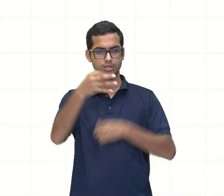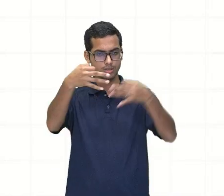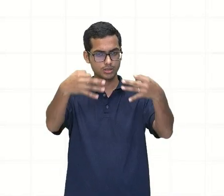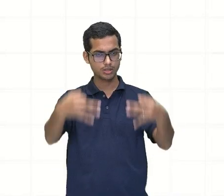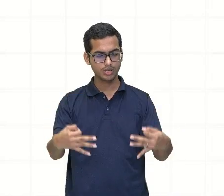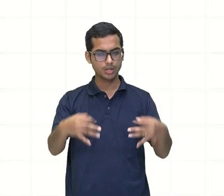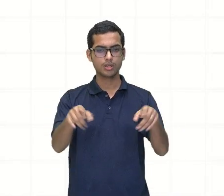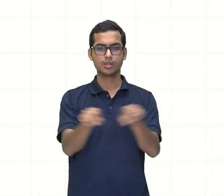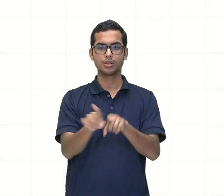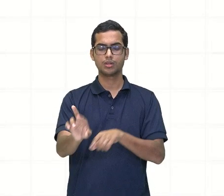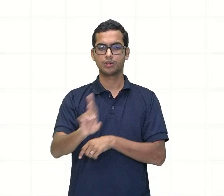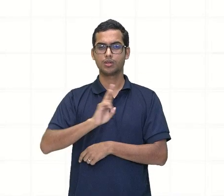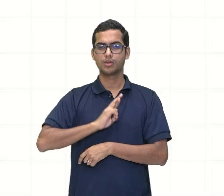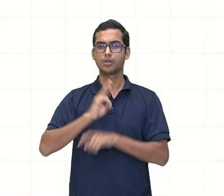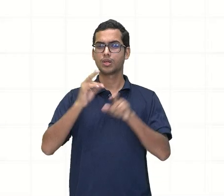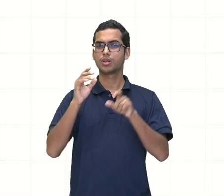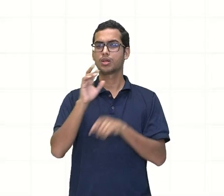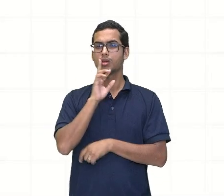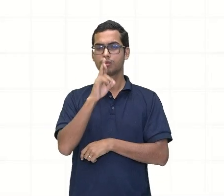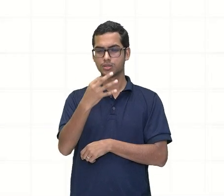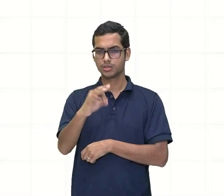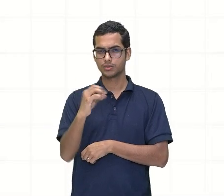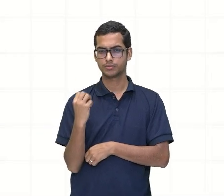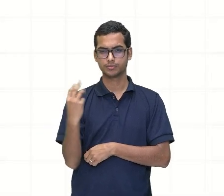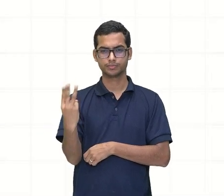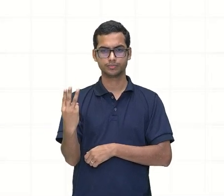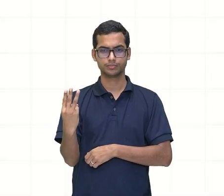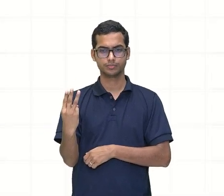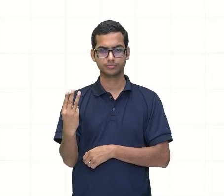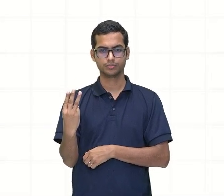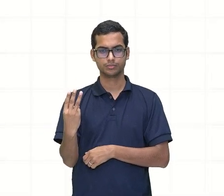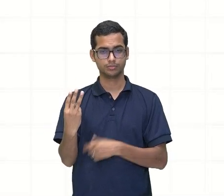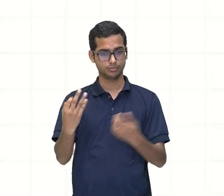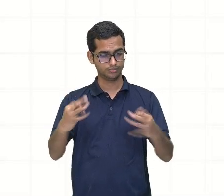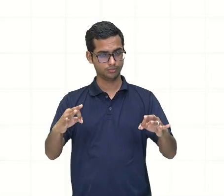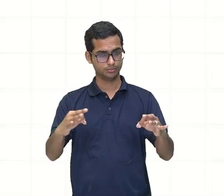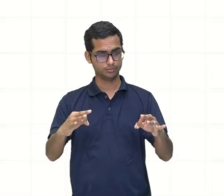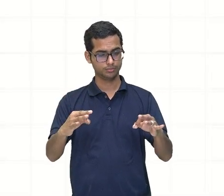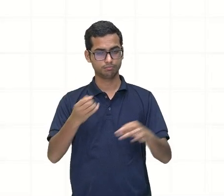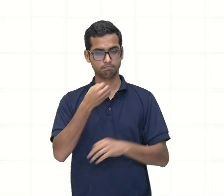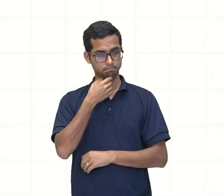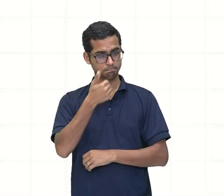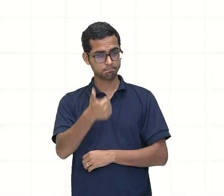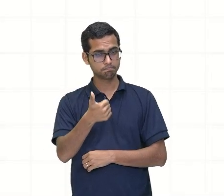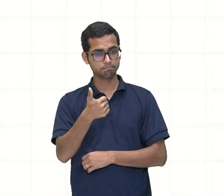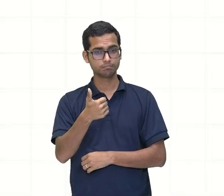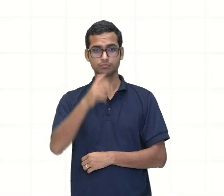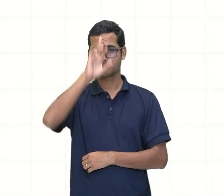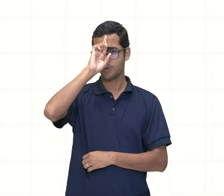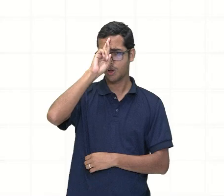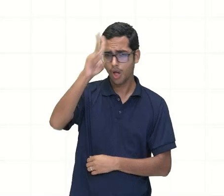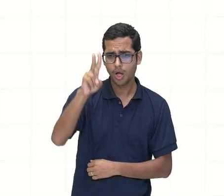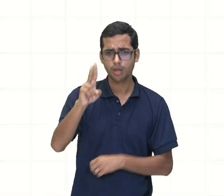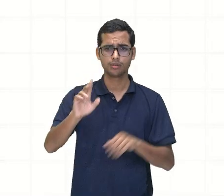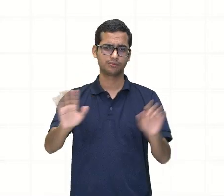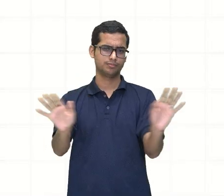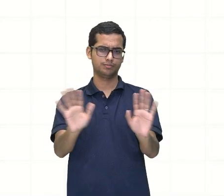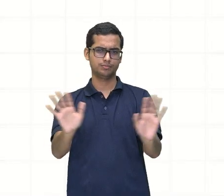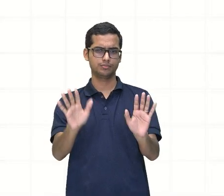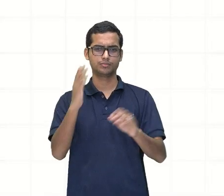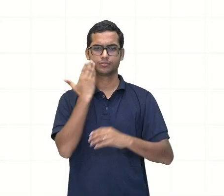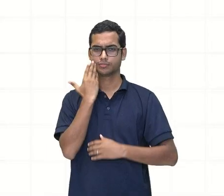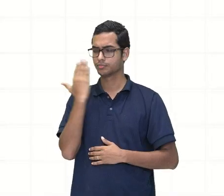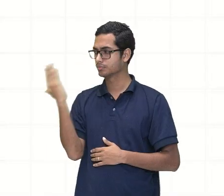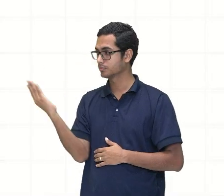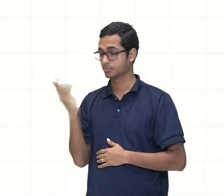resultado deu 3. Tudo bem? Então, não confundam. Múltiplo, eu vou sempre multiplicando